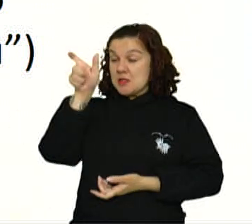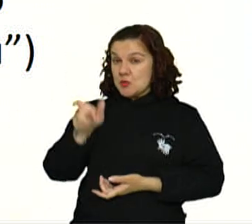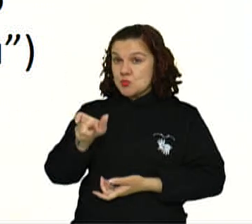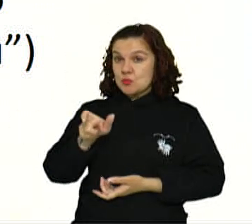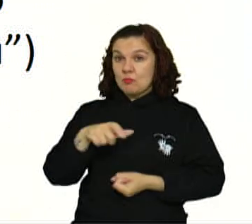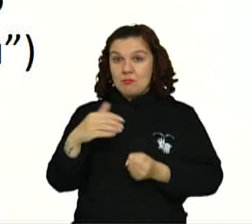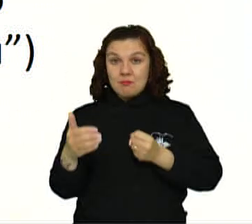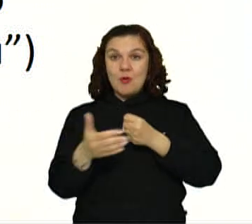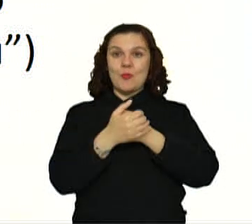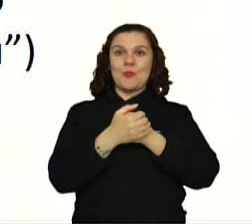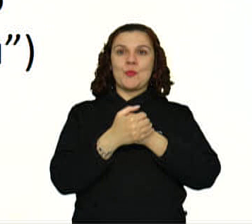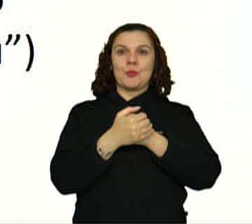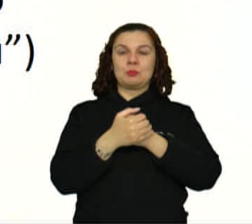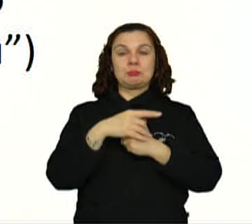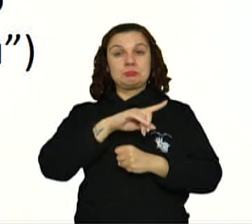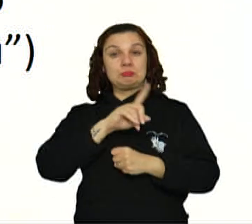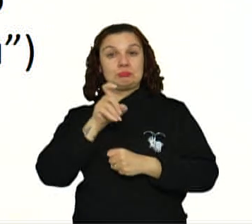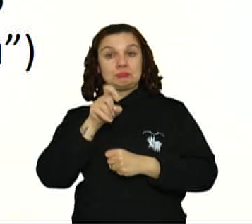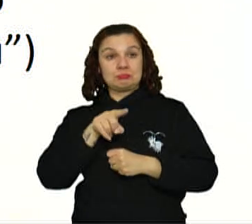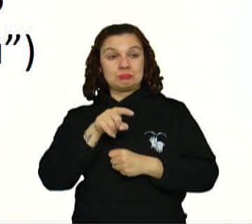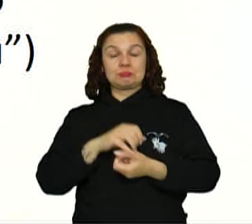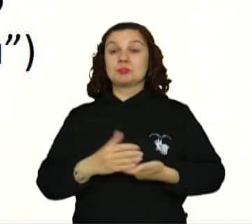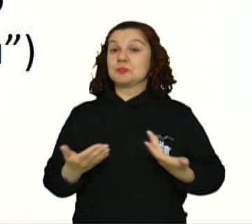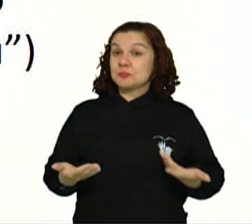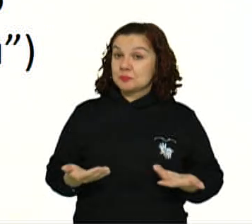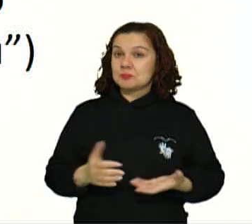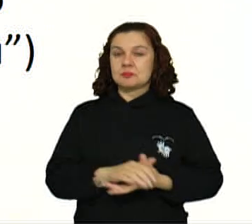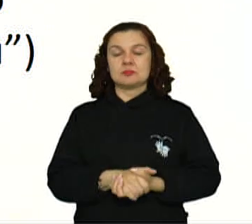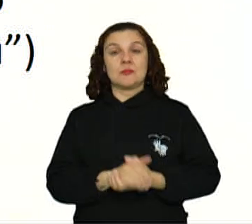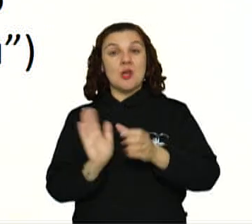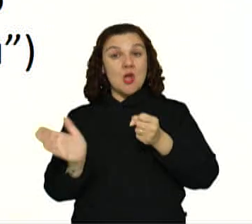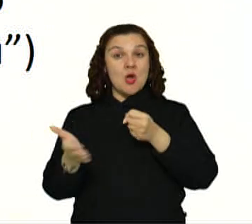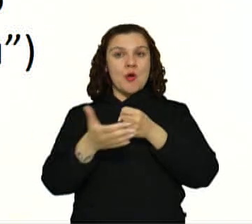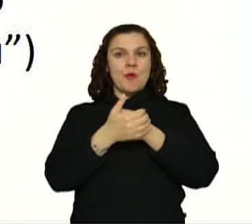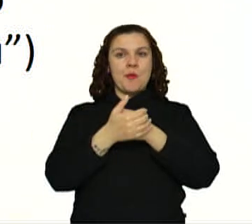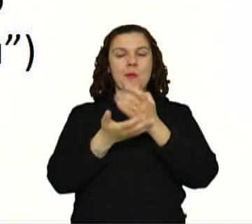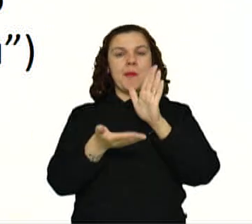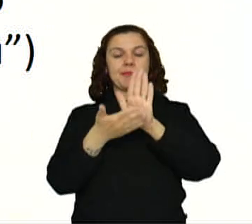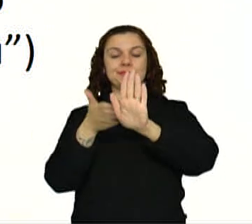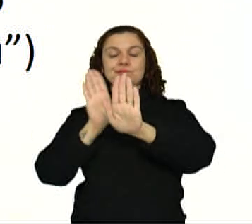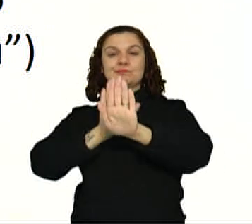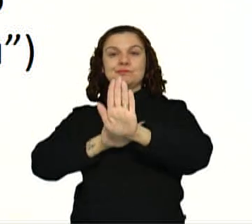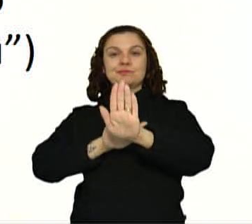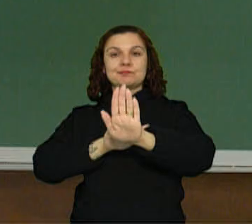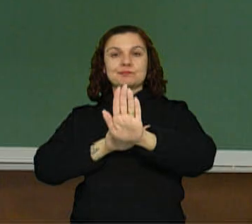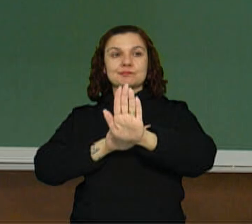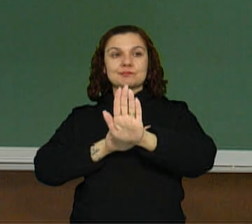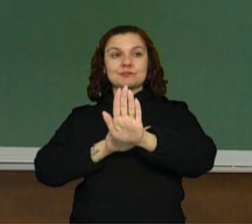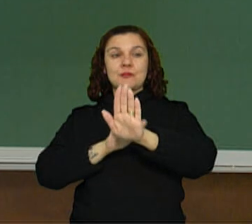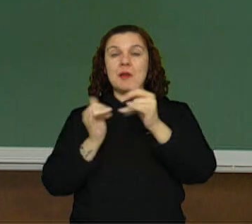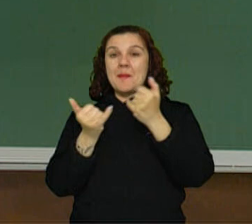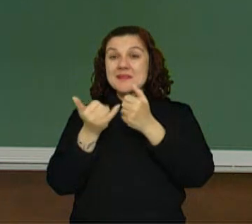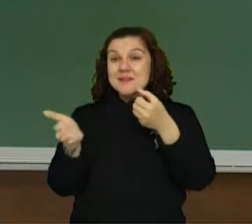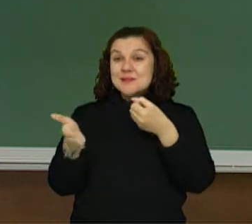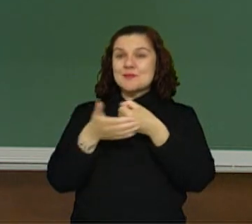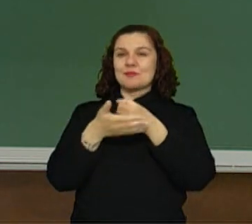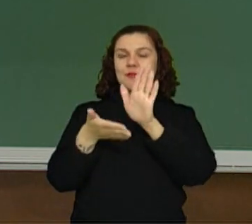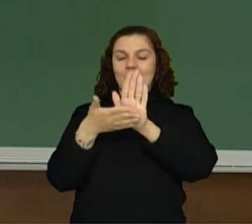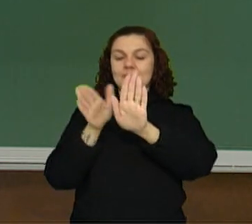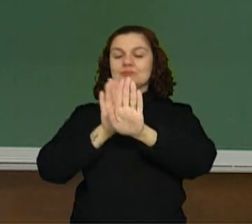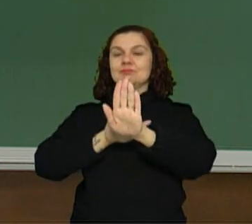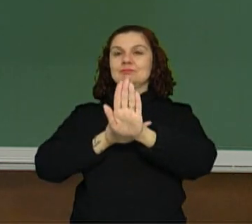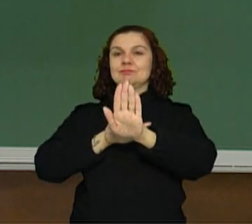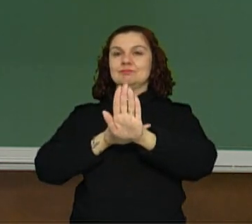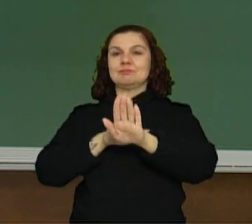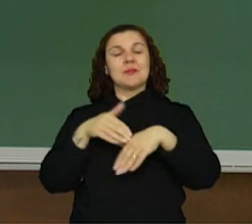Sujeito oculto ou elíptico. Quando está implícito, ou seja, escondido,